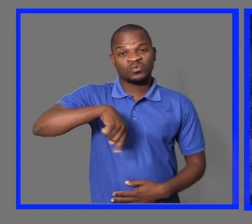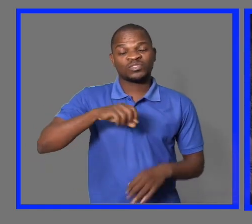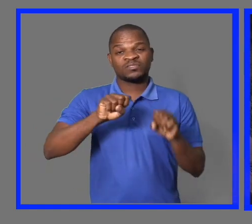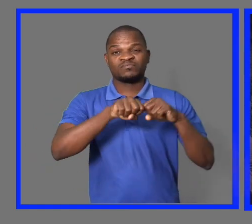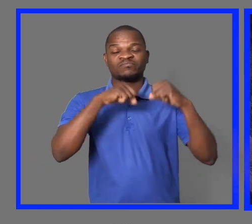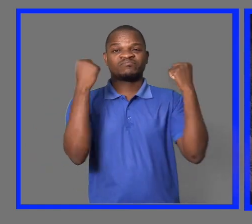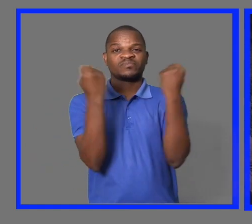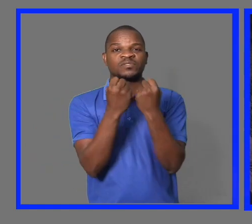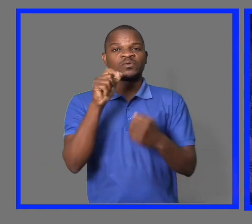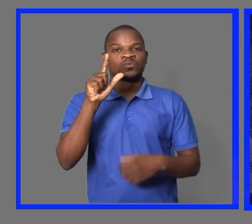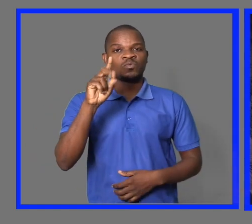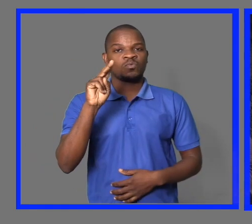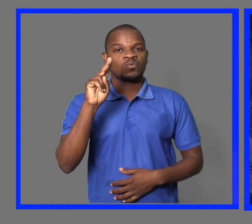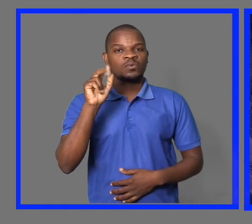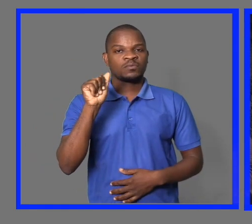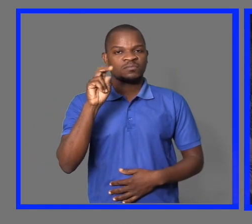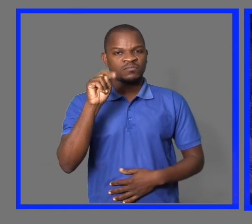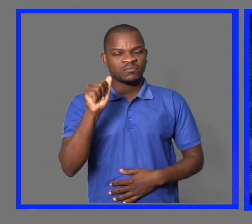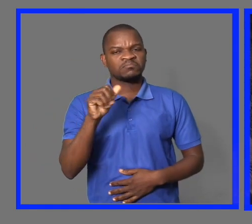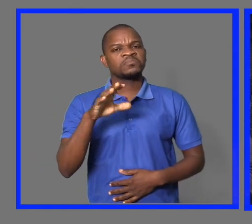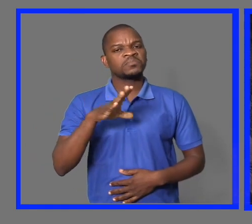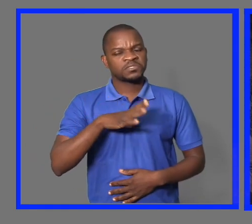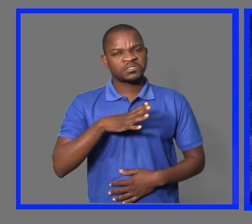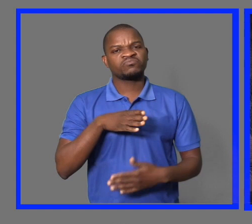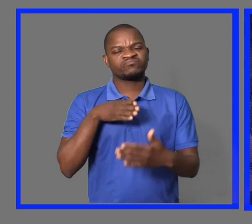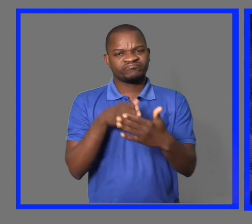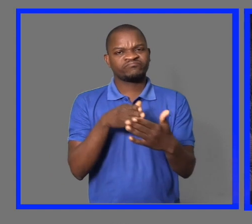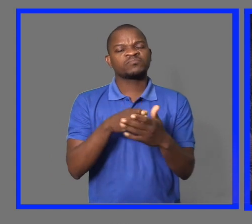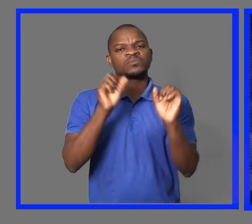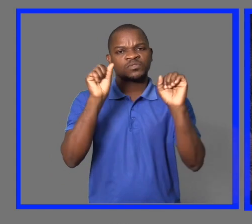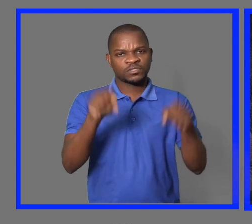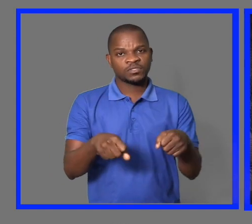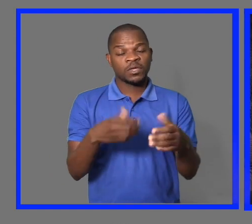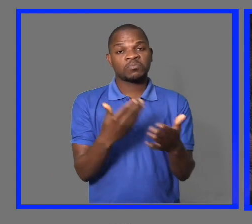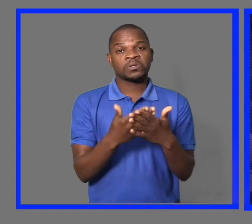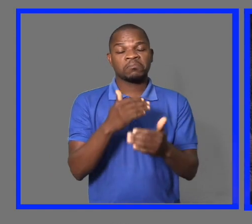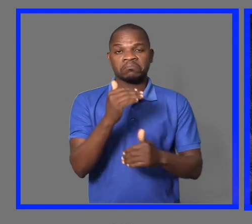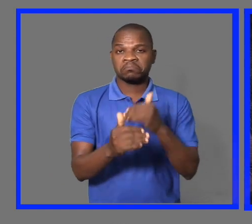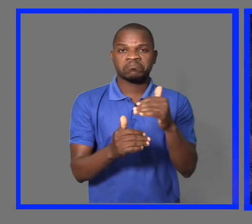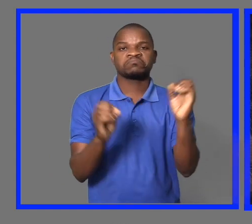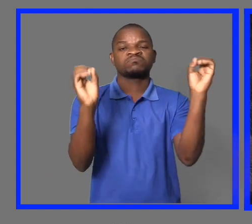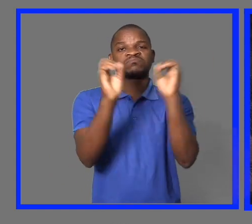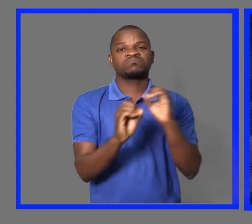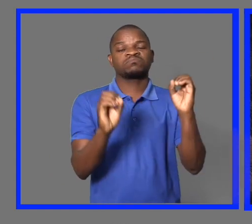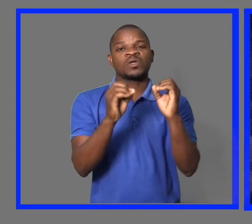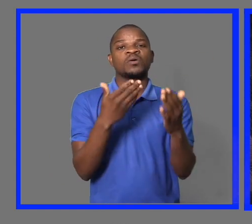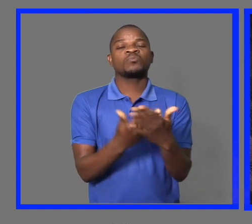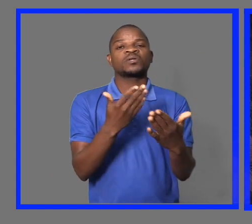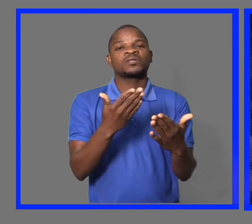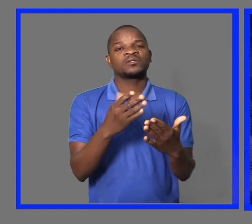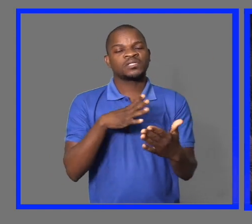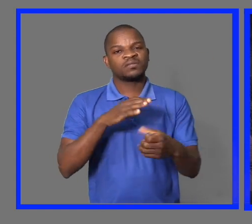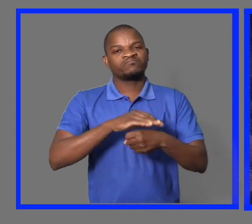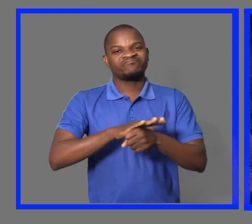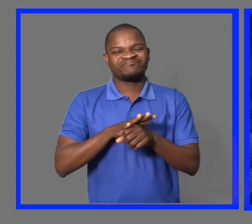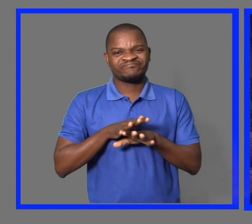Nós, enquanto cooperativa, estamos a enfrentar algumas dificuldades, porque as coisas já não correm como deveria